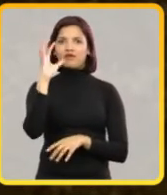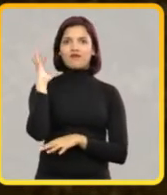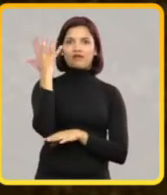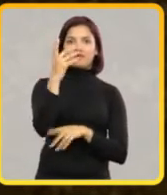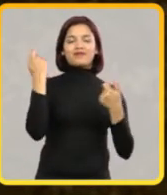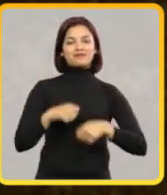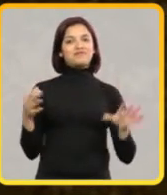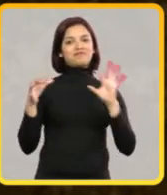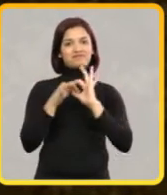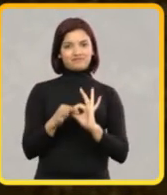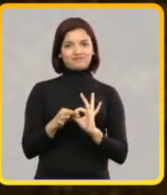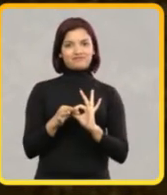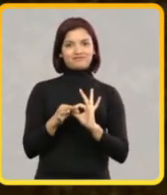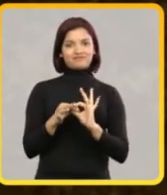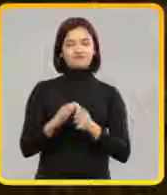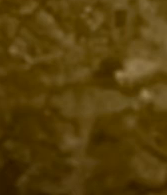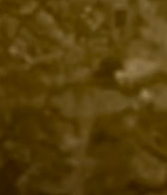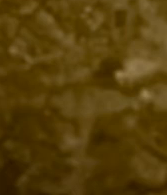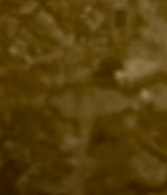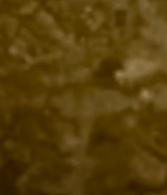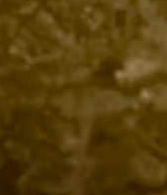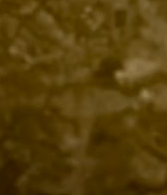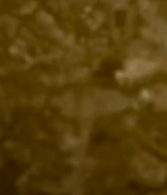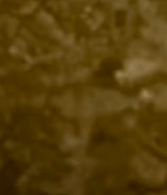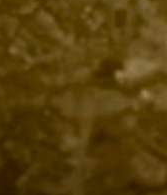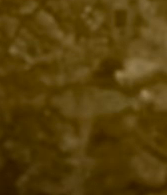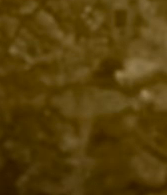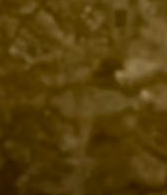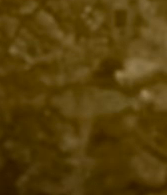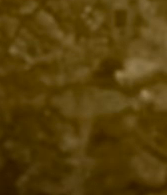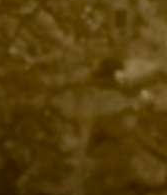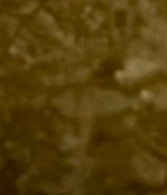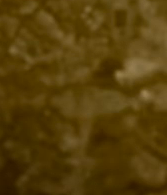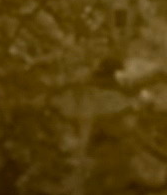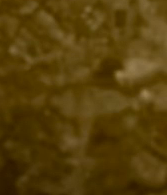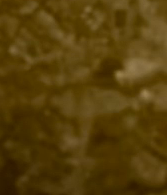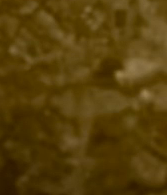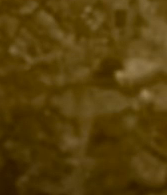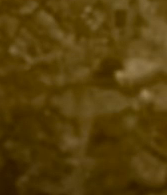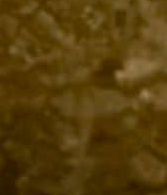natureza têm que andar juntas. PSB. Ligado no futuro.